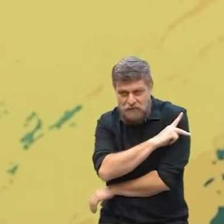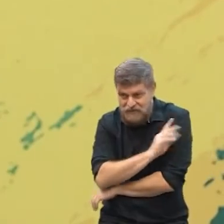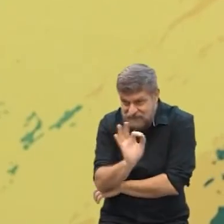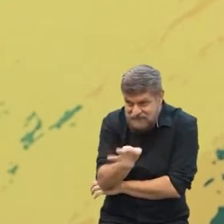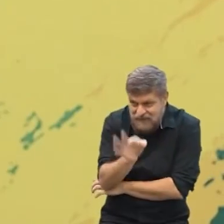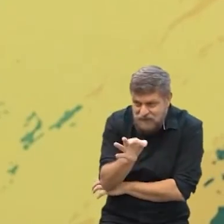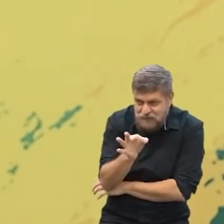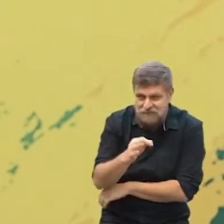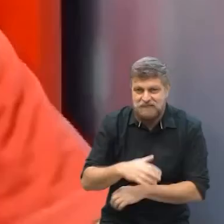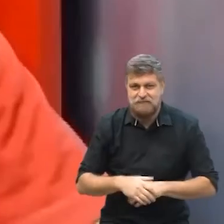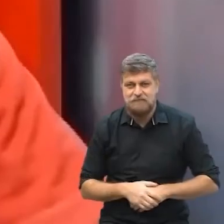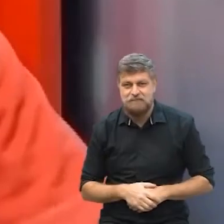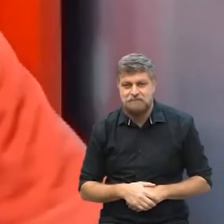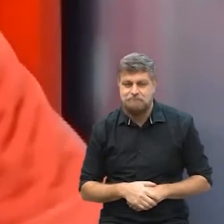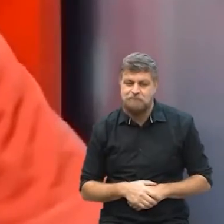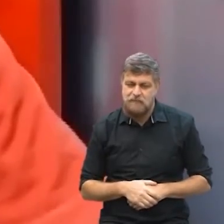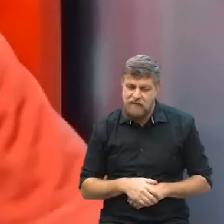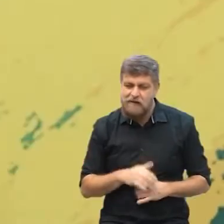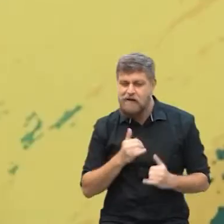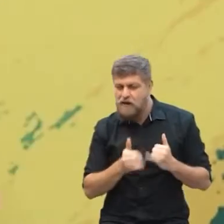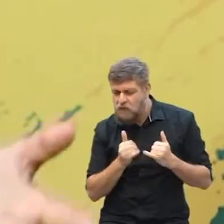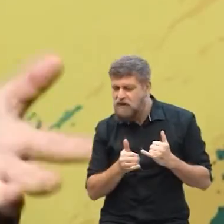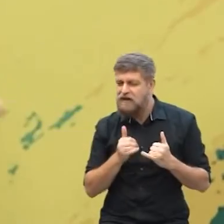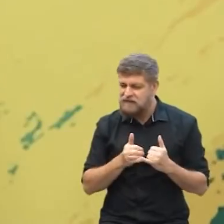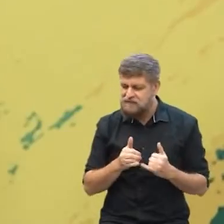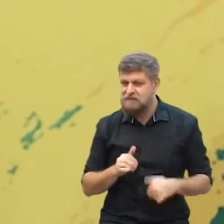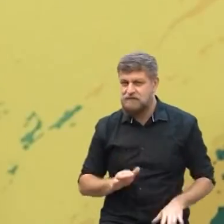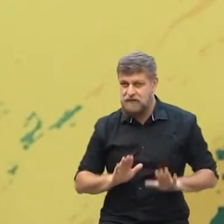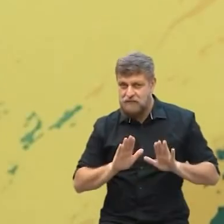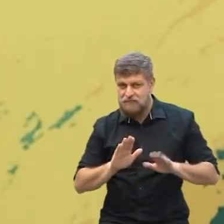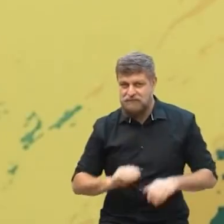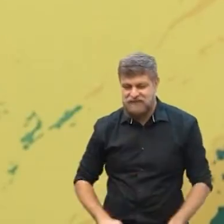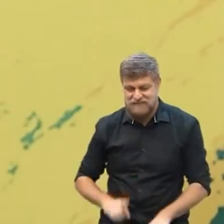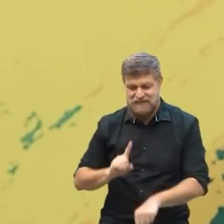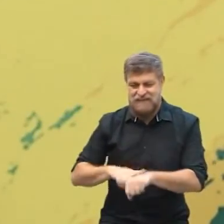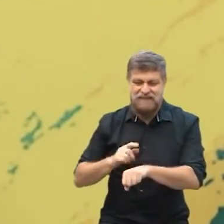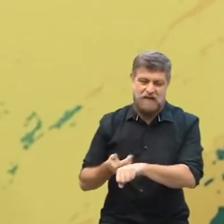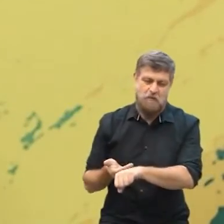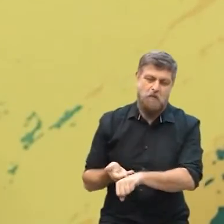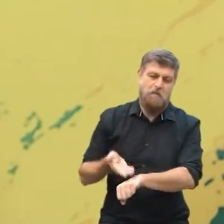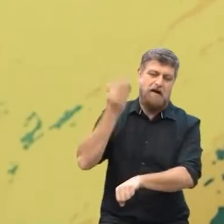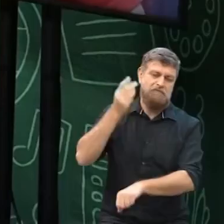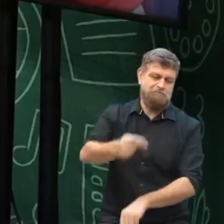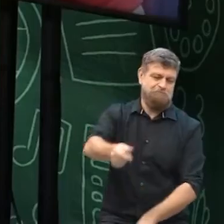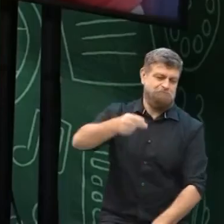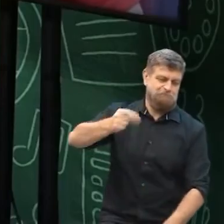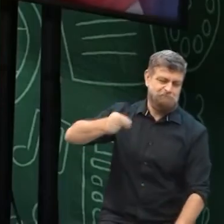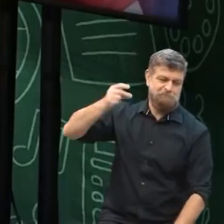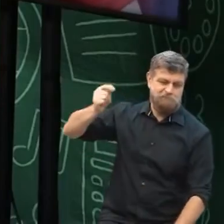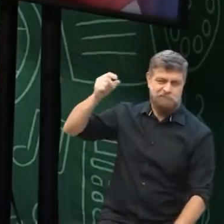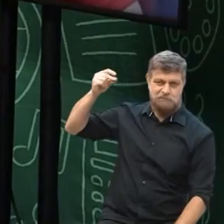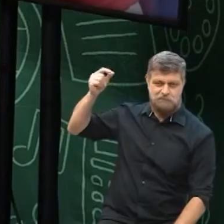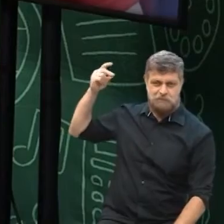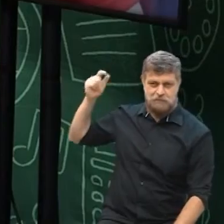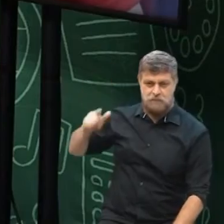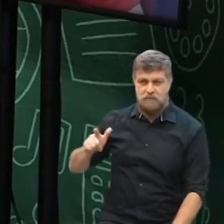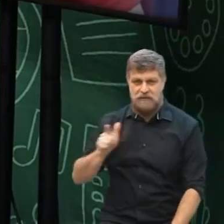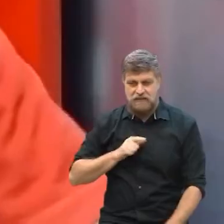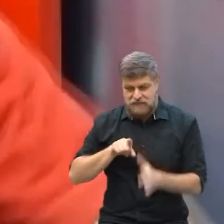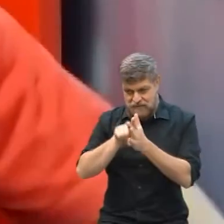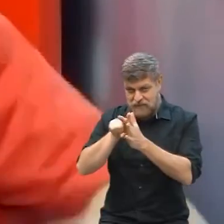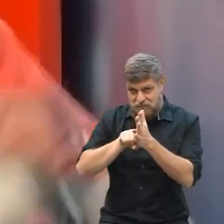certo, professor? Tá no caminho, mas faz um pouco mais de tempo, sim, faz um pouco mais, tá? A gente já